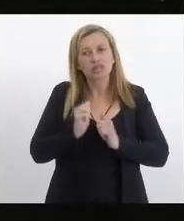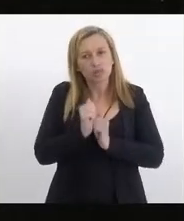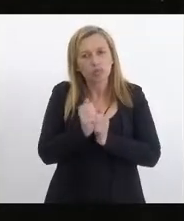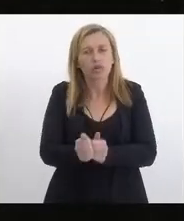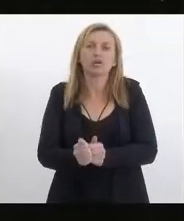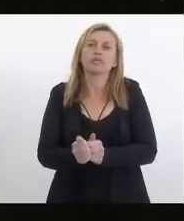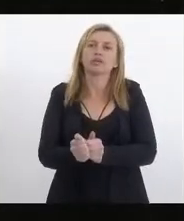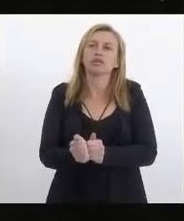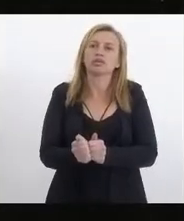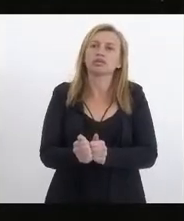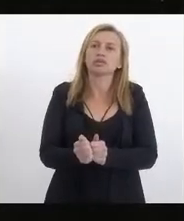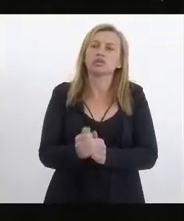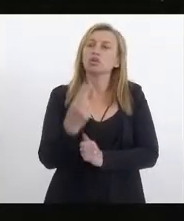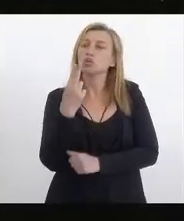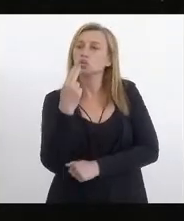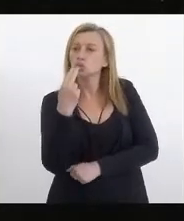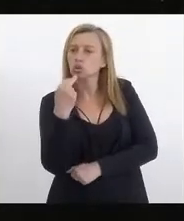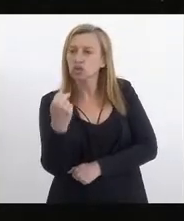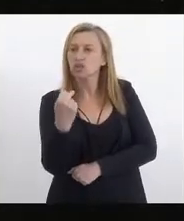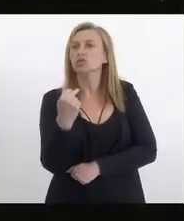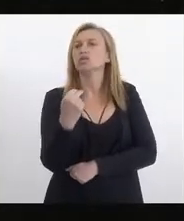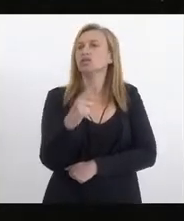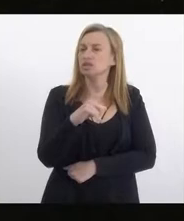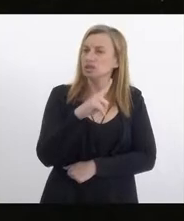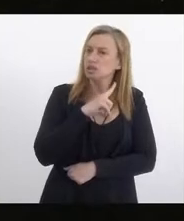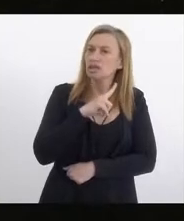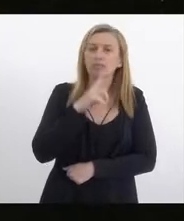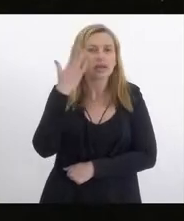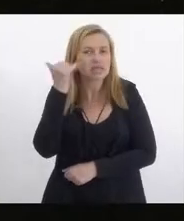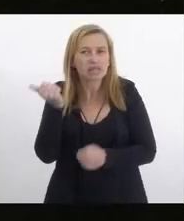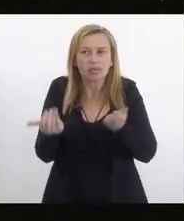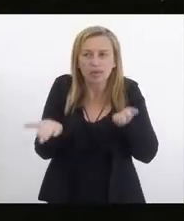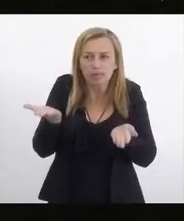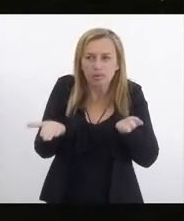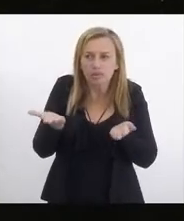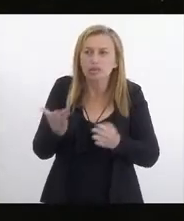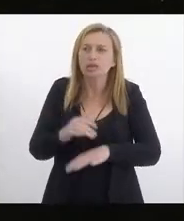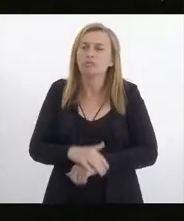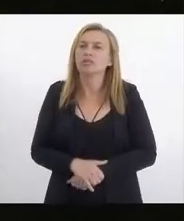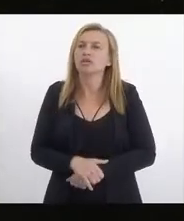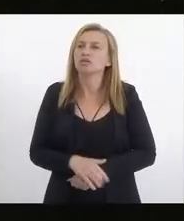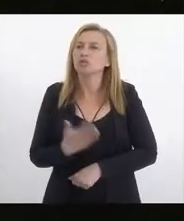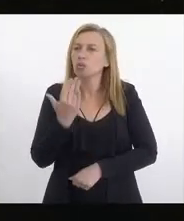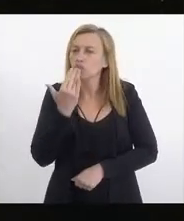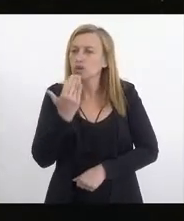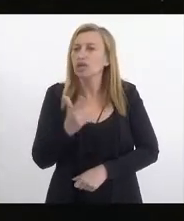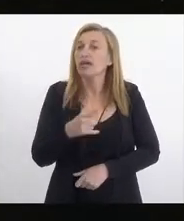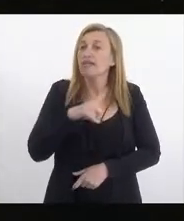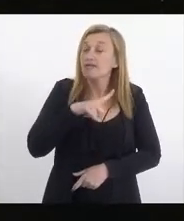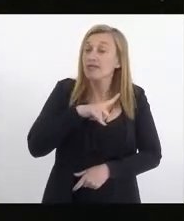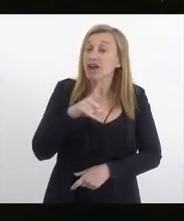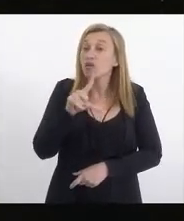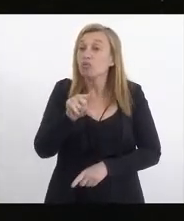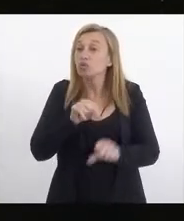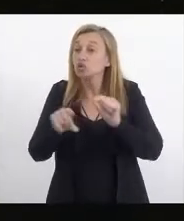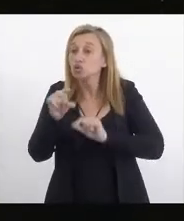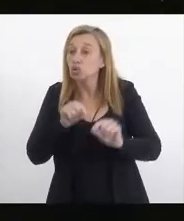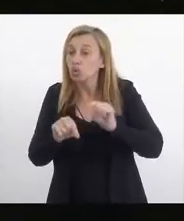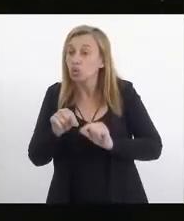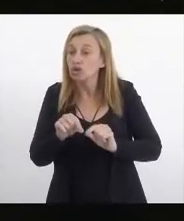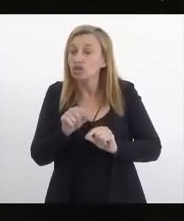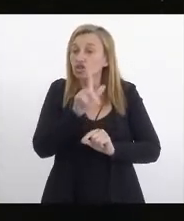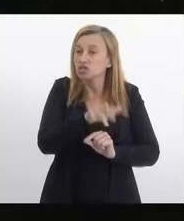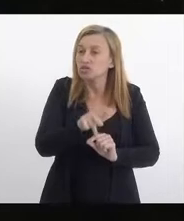acompanhamento de um nutricionista para saber o balanceamento, ter opção de